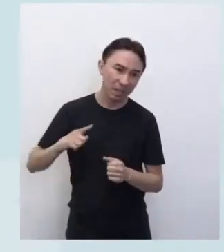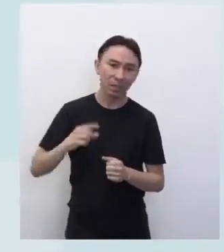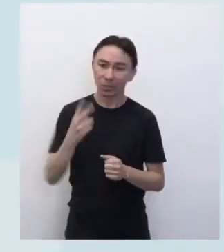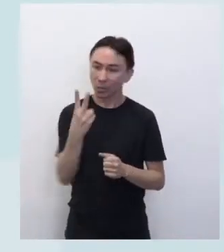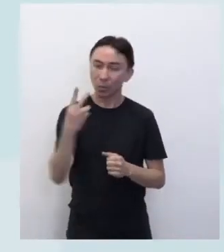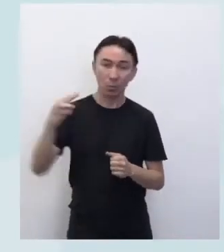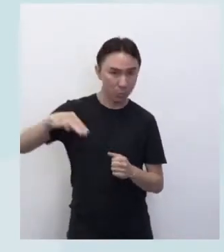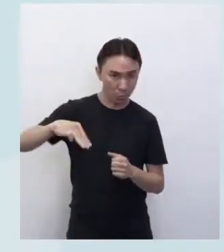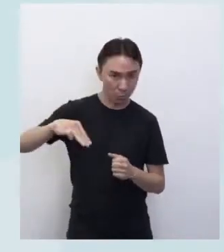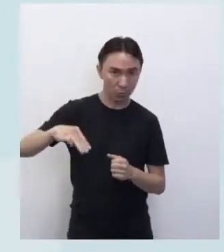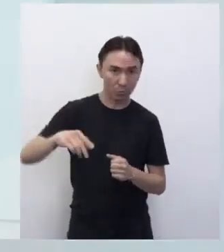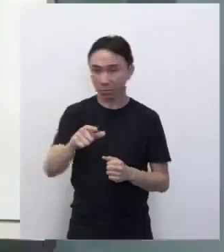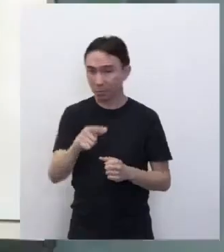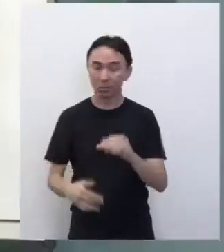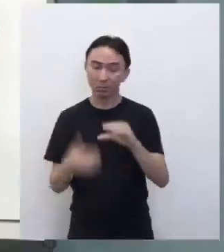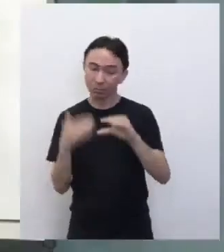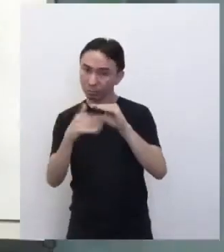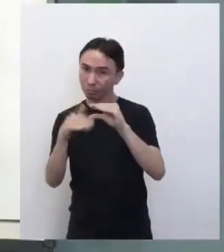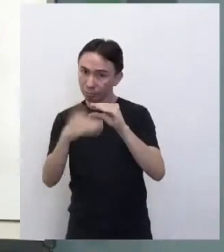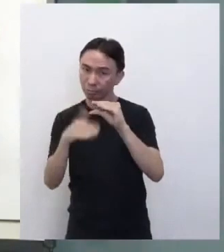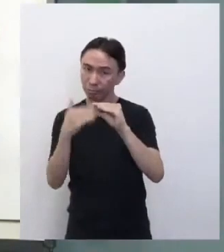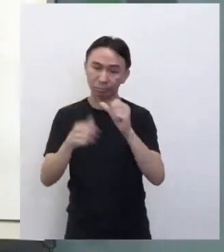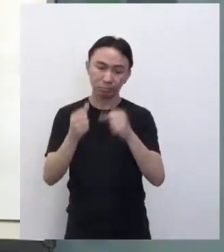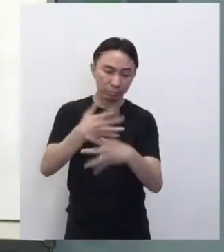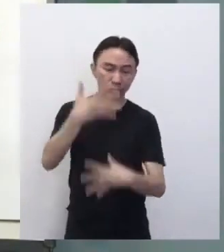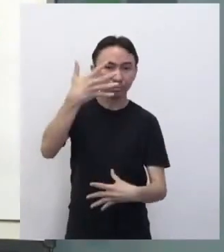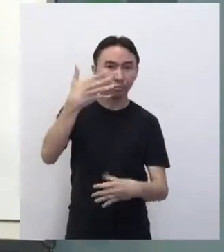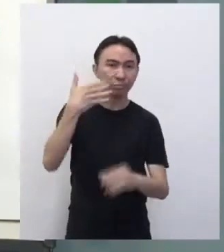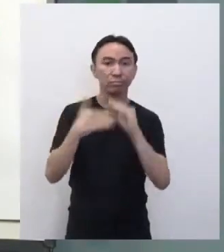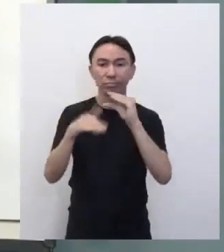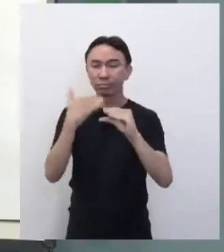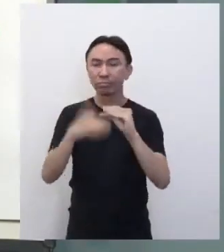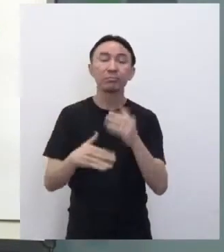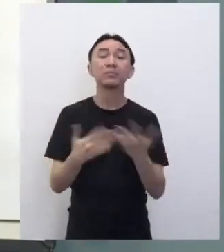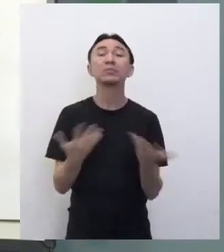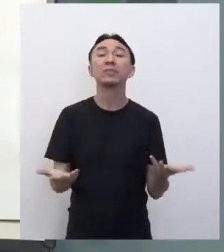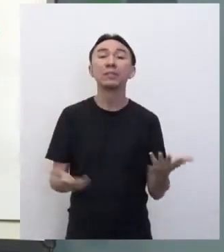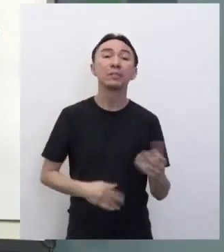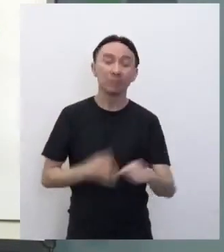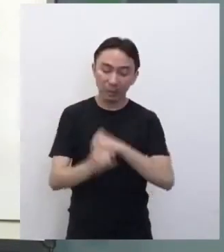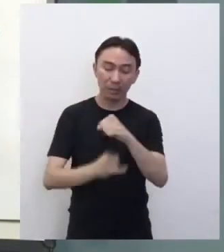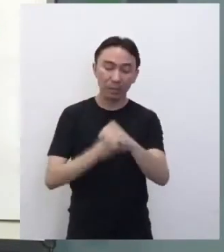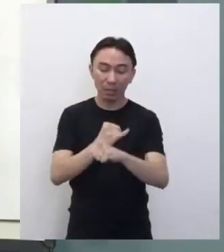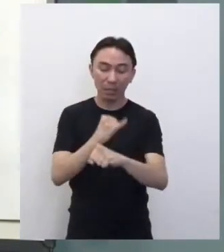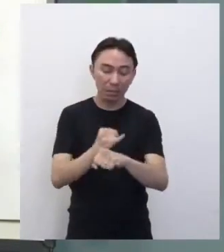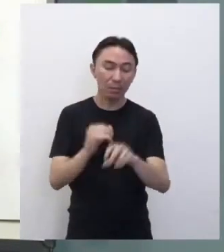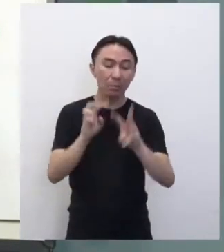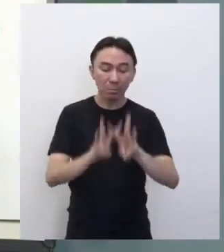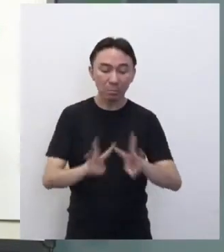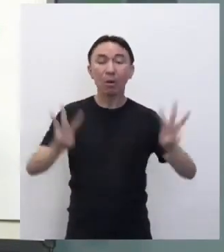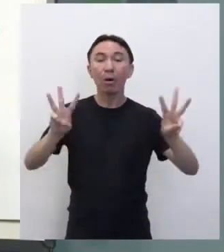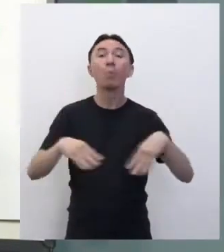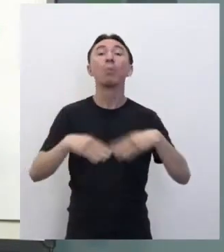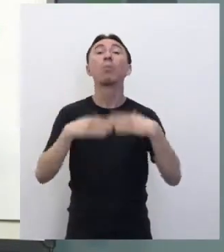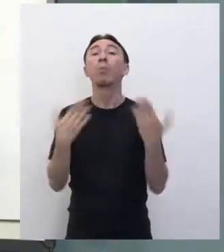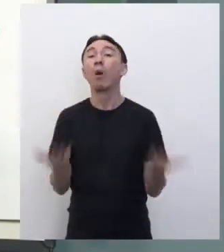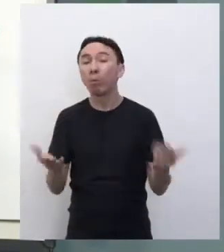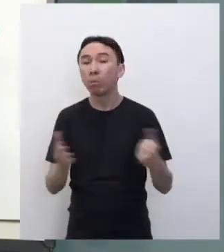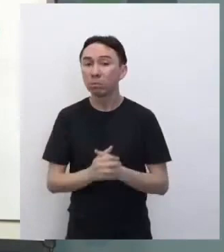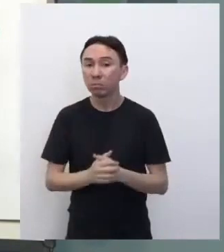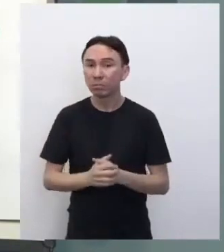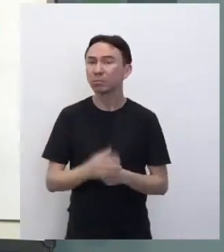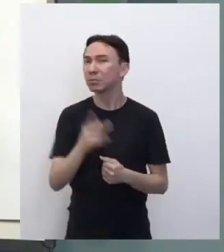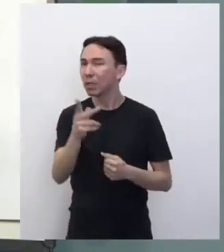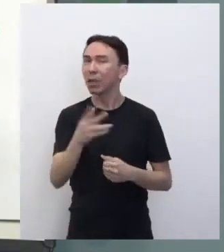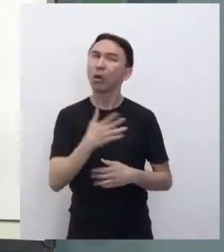para vocês aí mandarem para a gente no chat quais os tipos de página que vocês normalmente encontram na internet ou aquelas que vocês